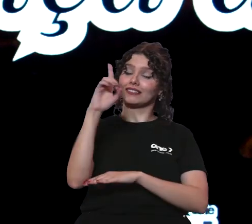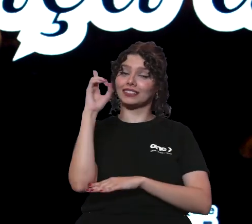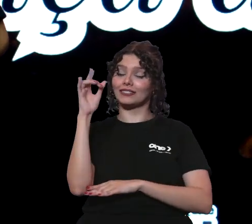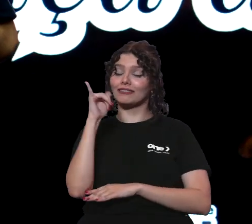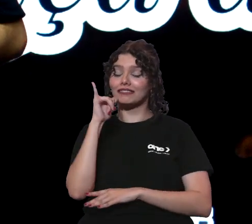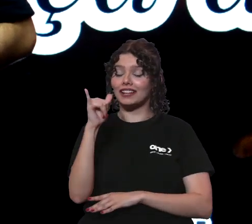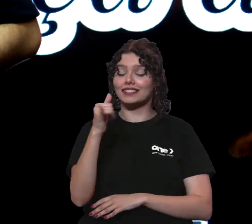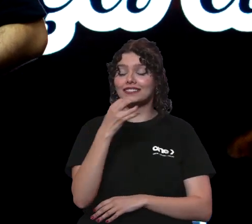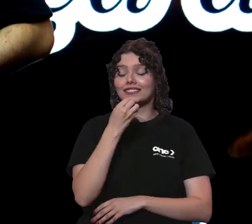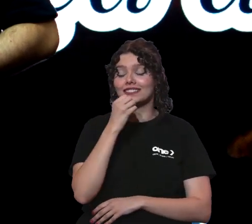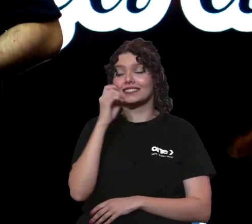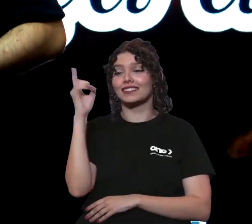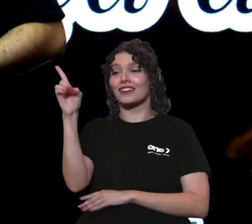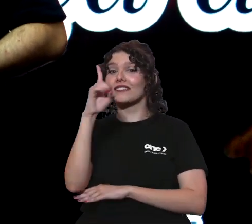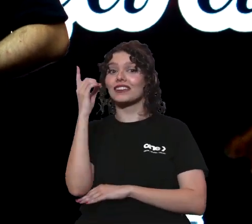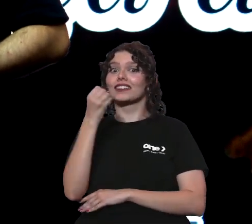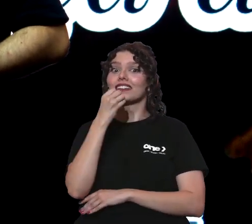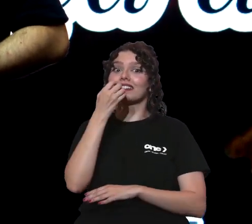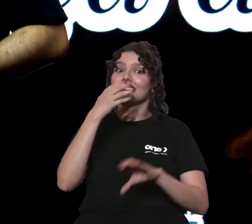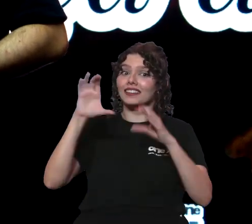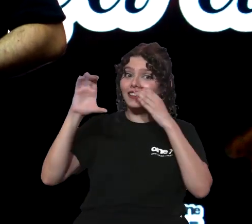não.